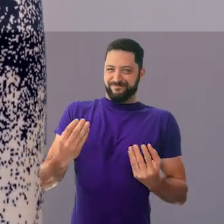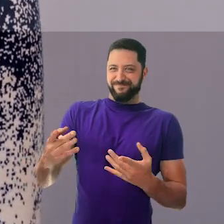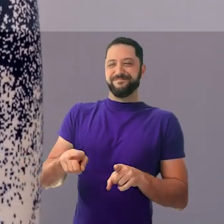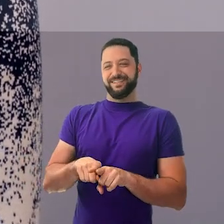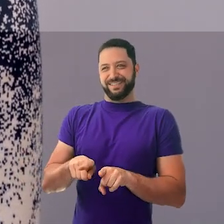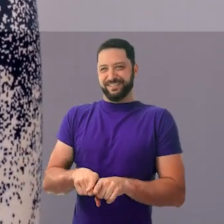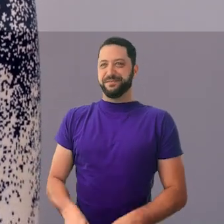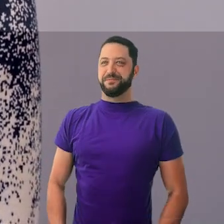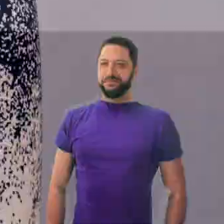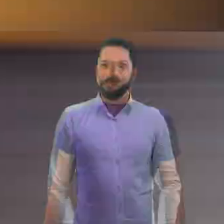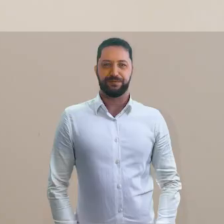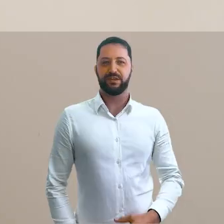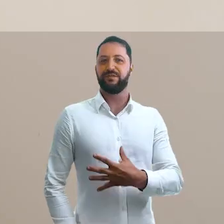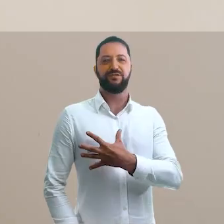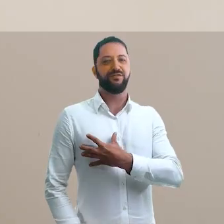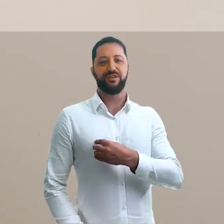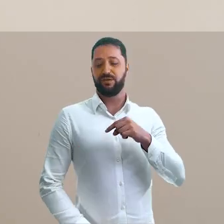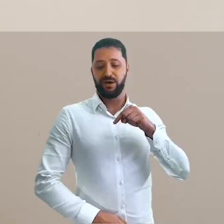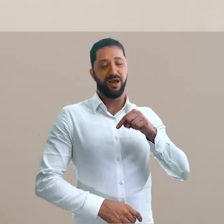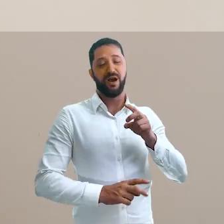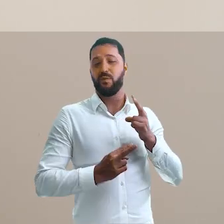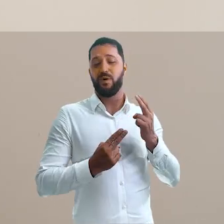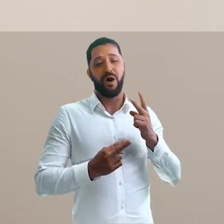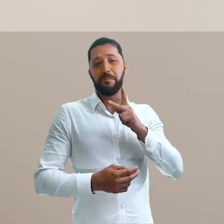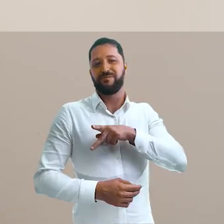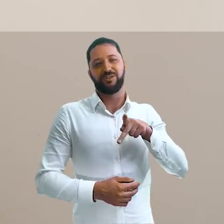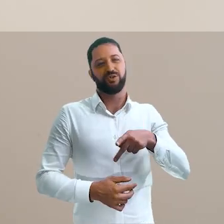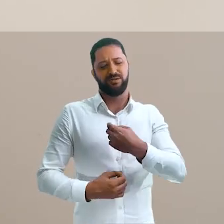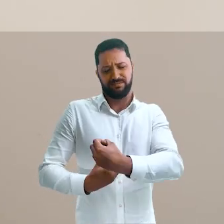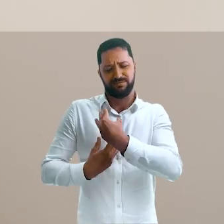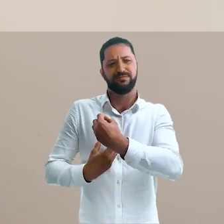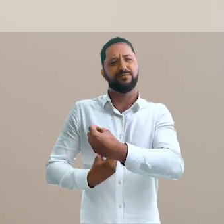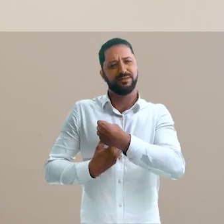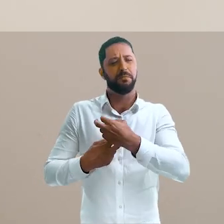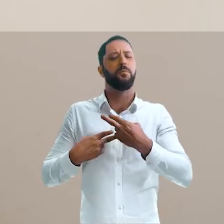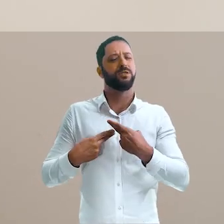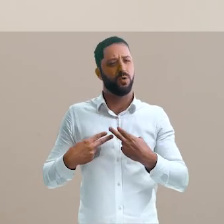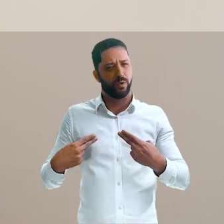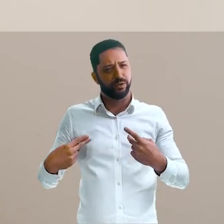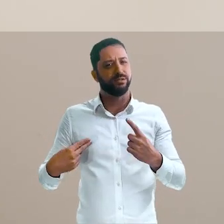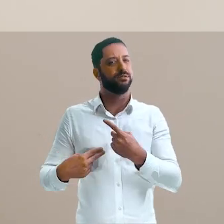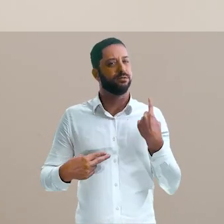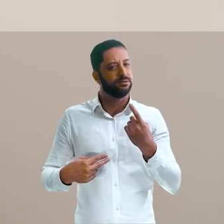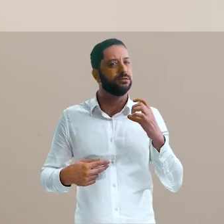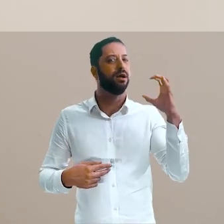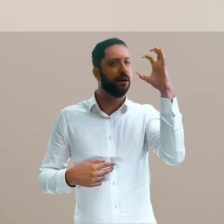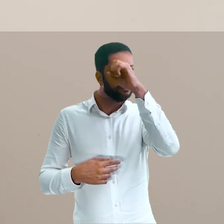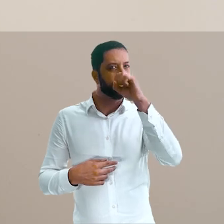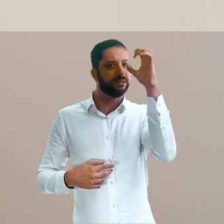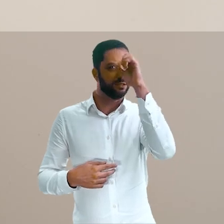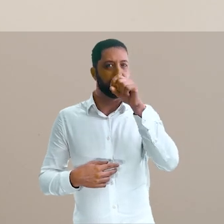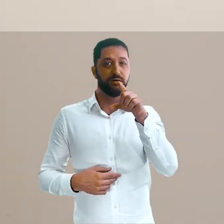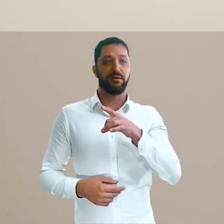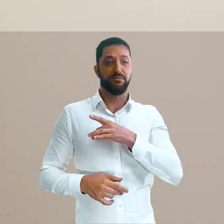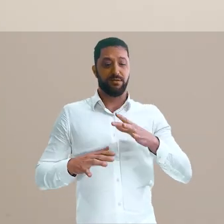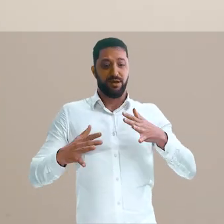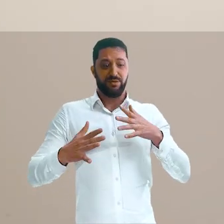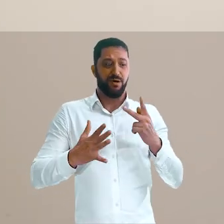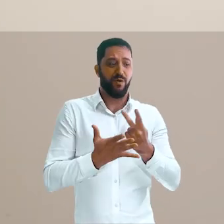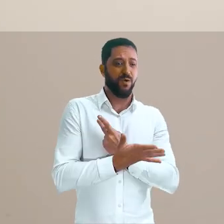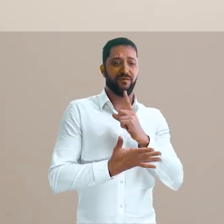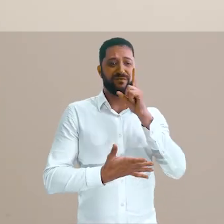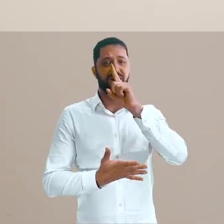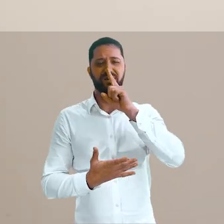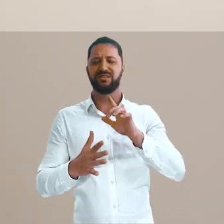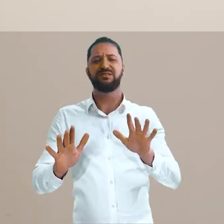para você, que eu sei que ele vai fazer. Os filhos são nossos grandes professores. Eles vão nos ensinar muito. Muito mesmo. Não tenha medo